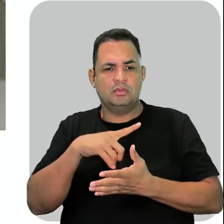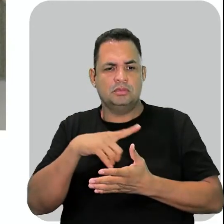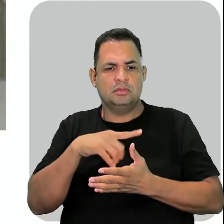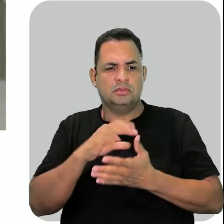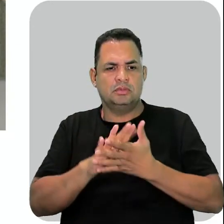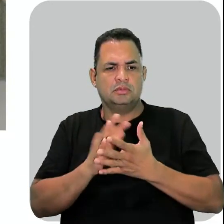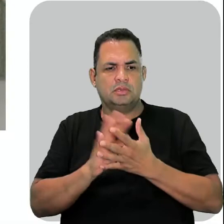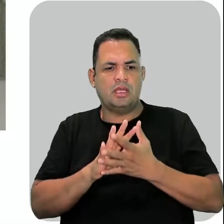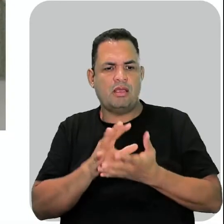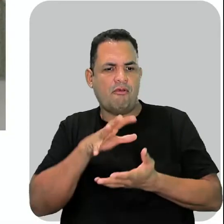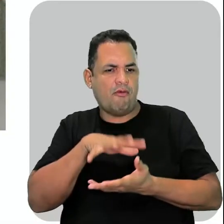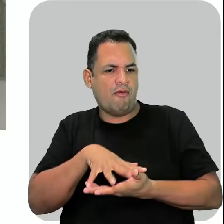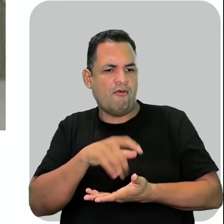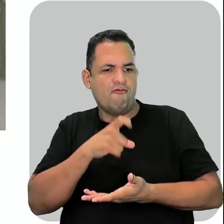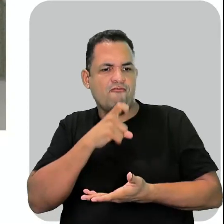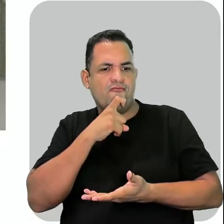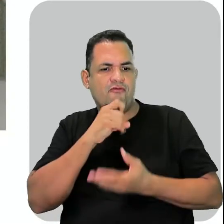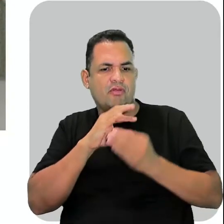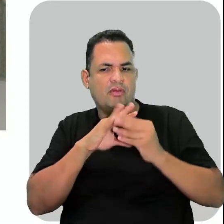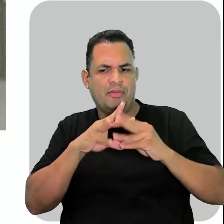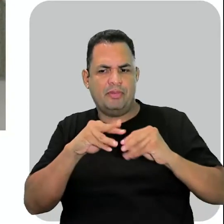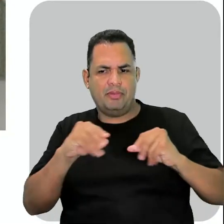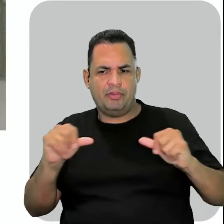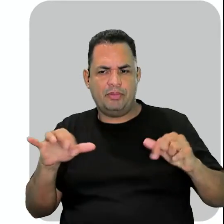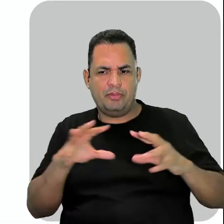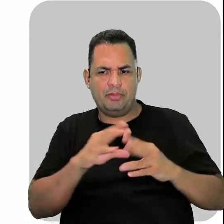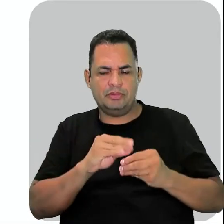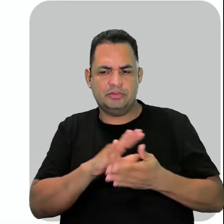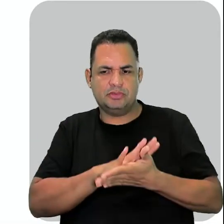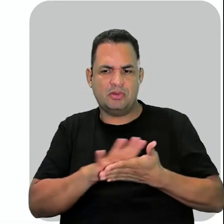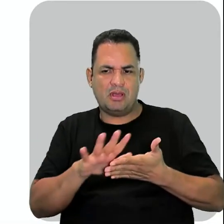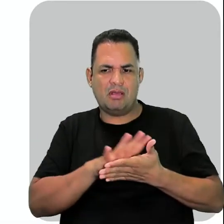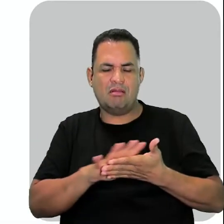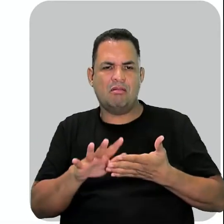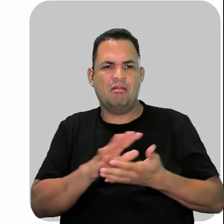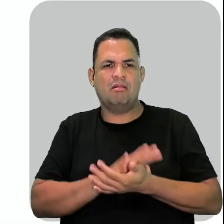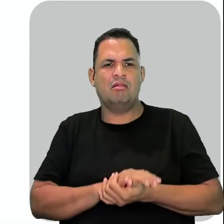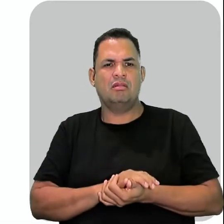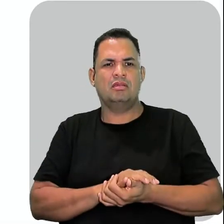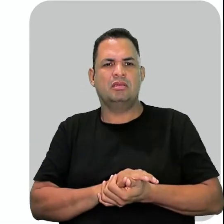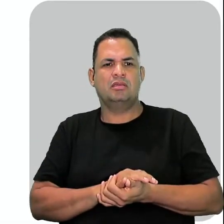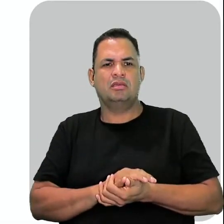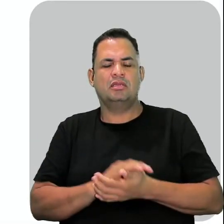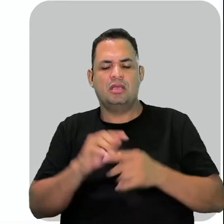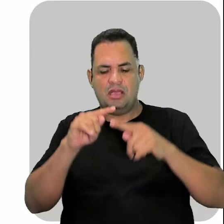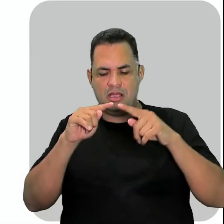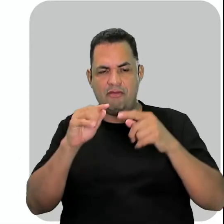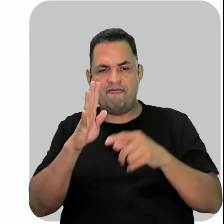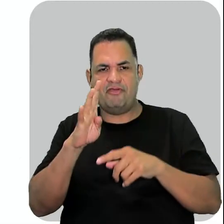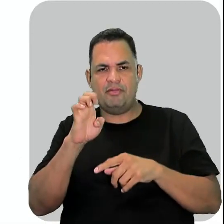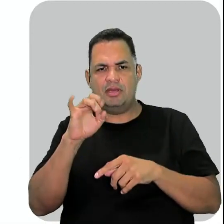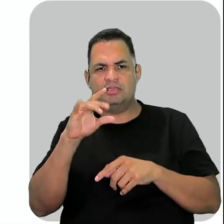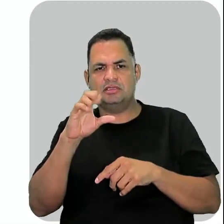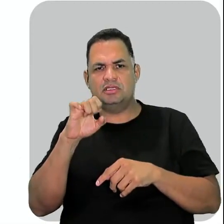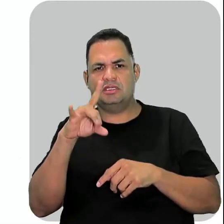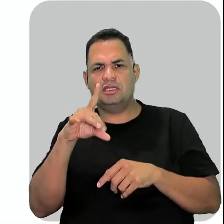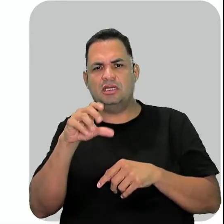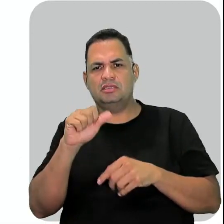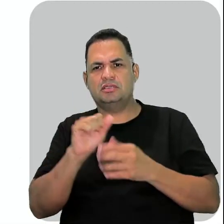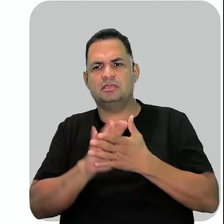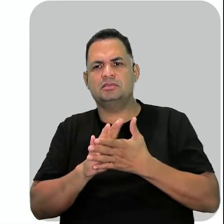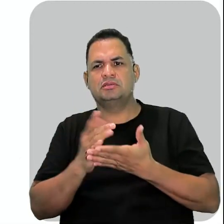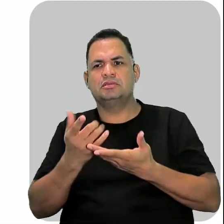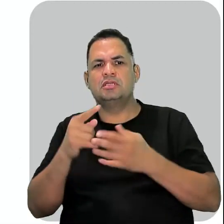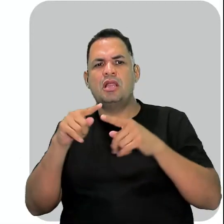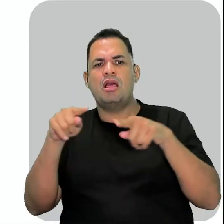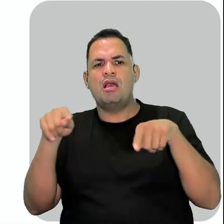toque frio e escorregadio. Nas sintéticas, nós temos aquelas que são